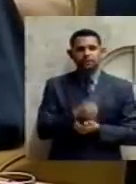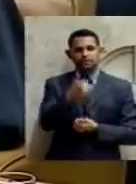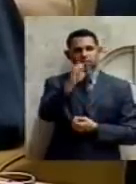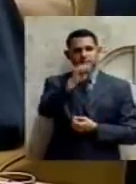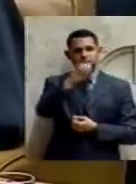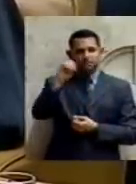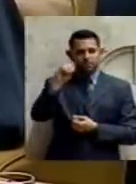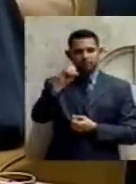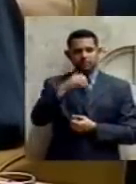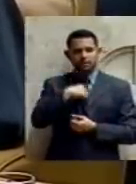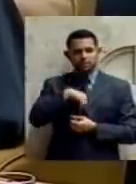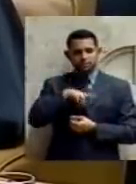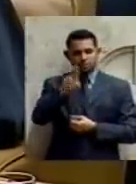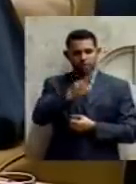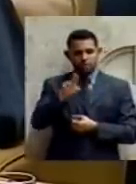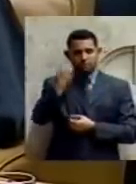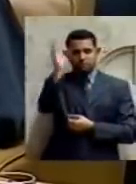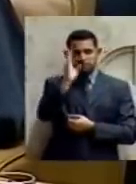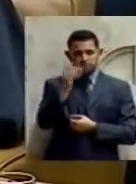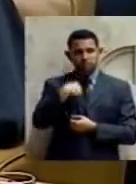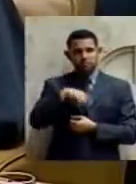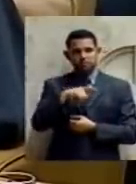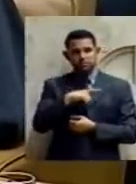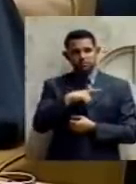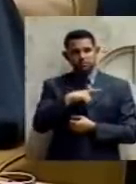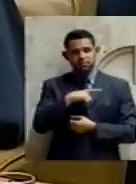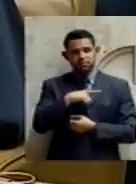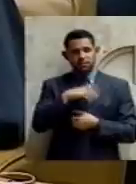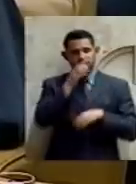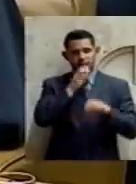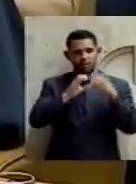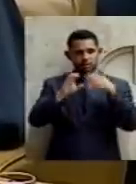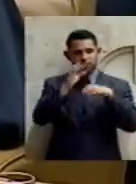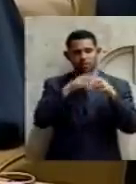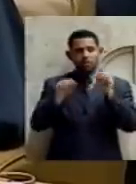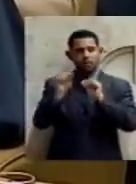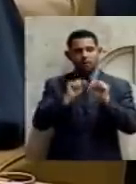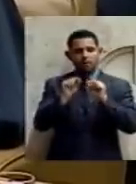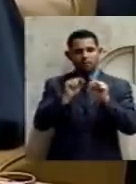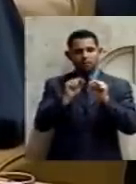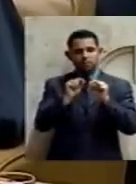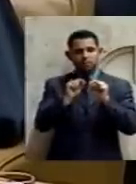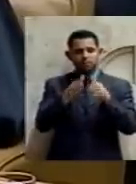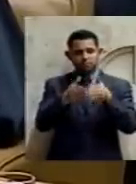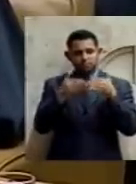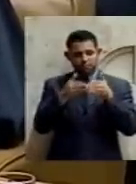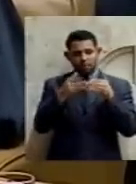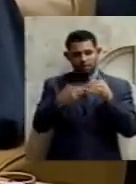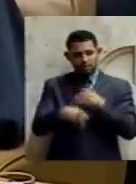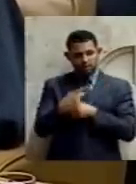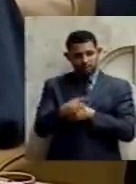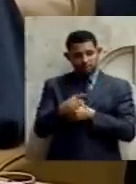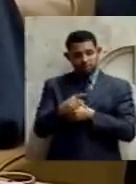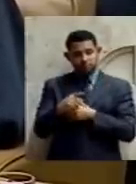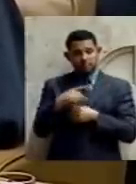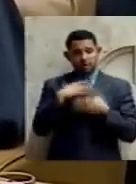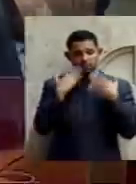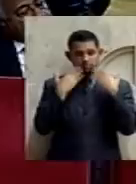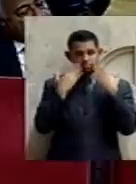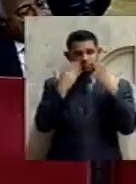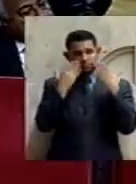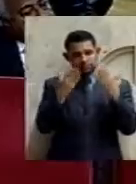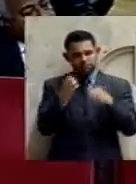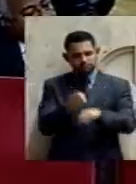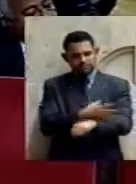201.819, caso União Brasileira de Compositores, no posto do qual a segunda turma desta Suprema Corte